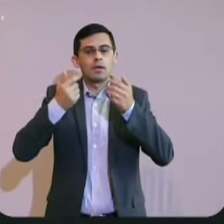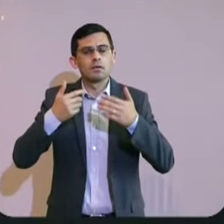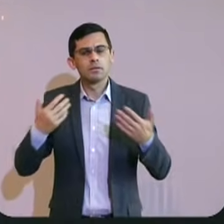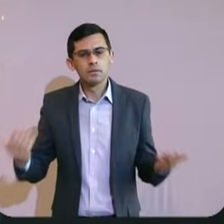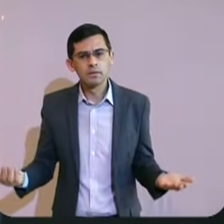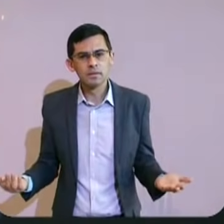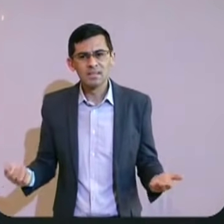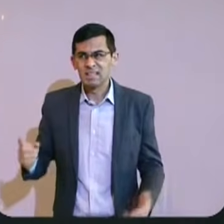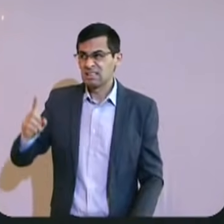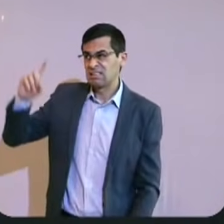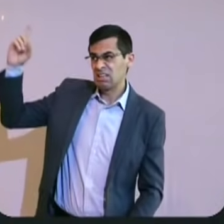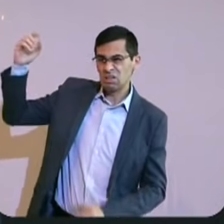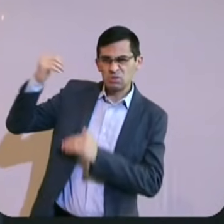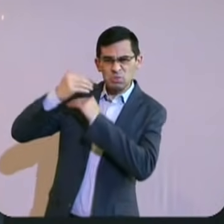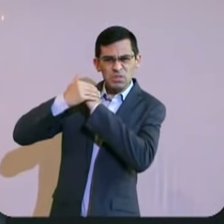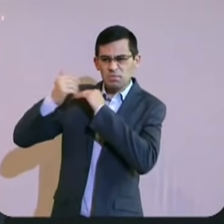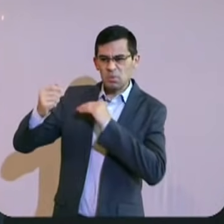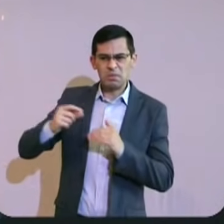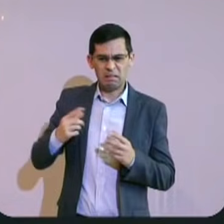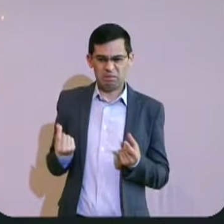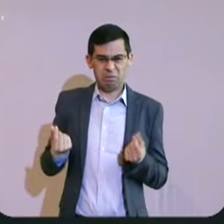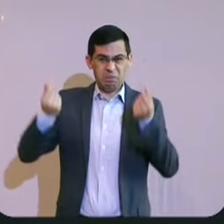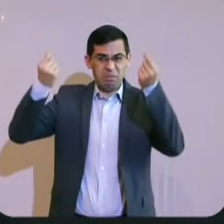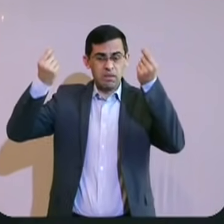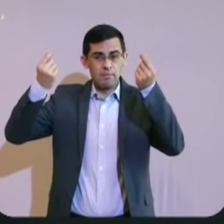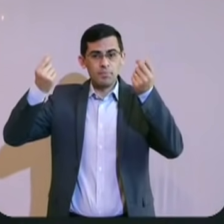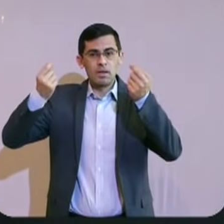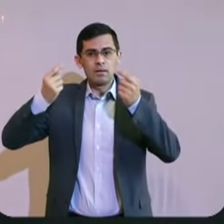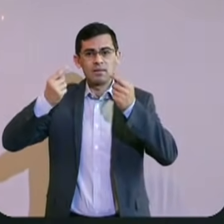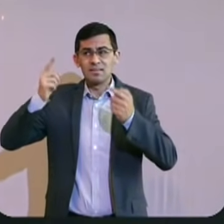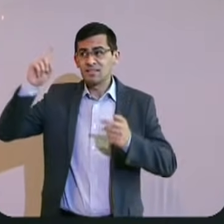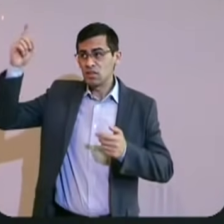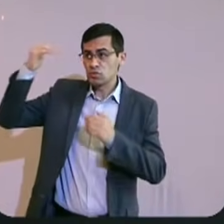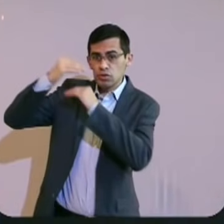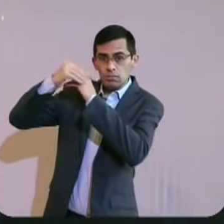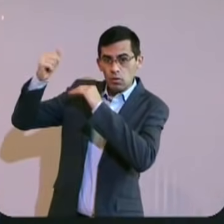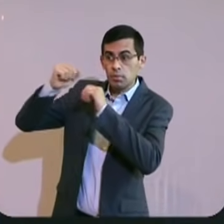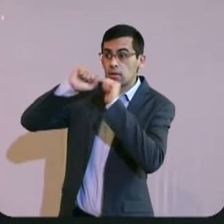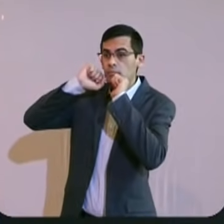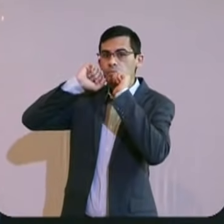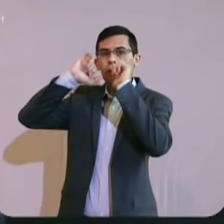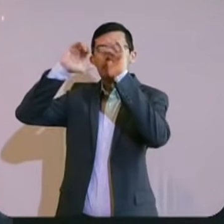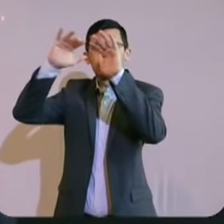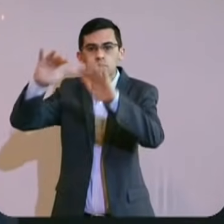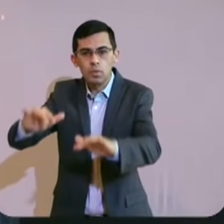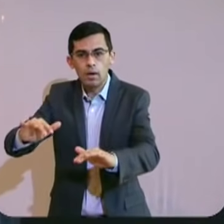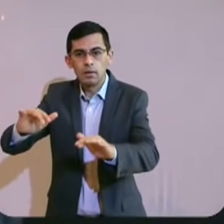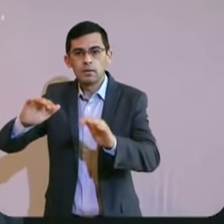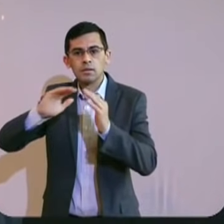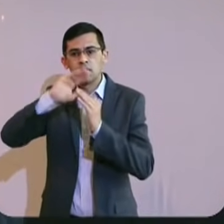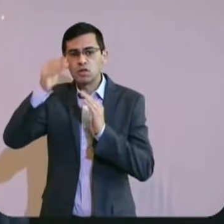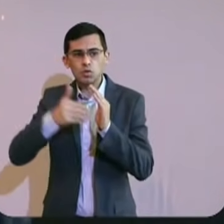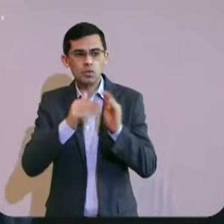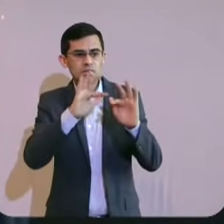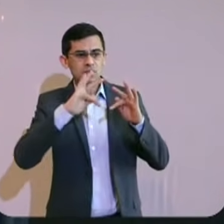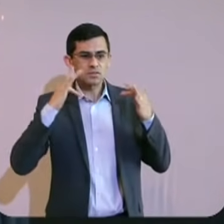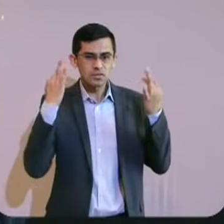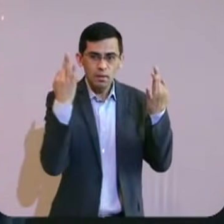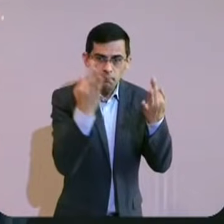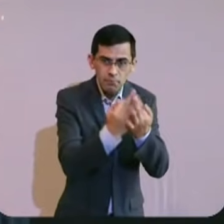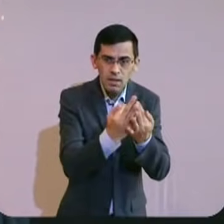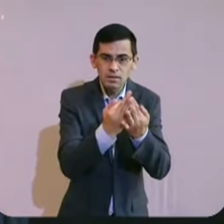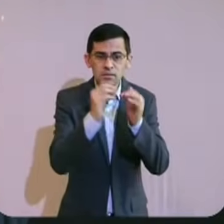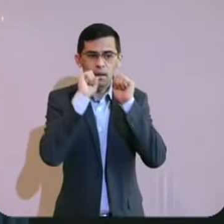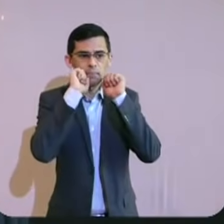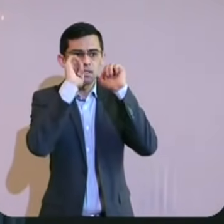Querido, Deus não nos chamou para ser rico, Deus nos chamou para ser uma bênção, para que todas as famílias da terra